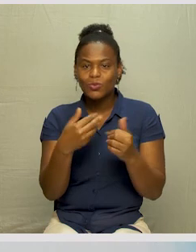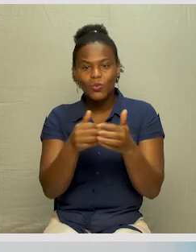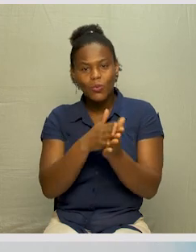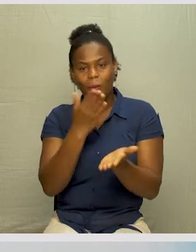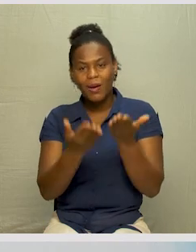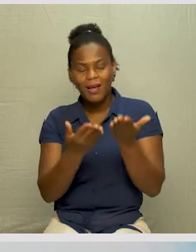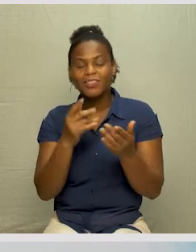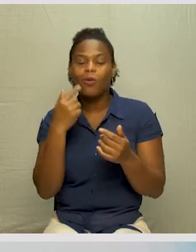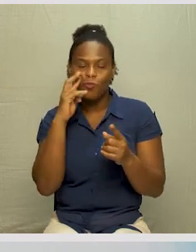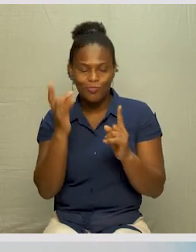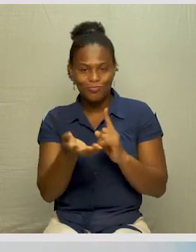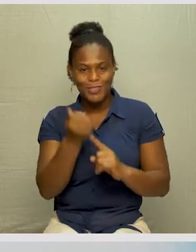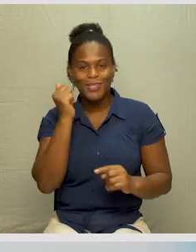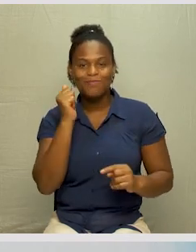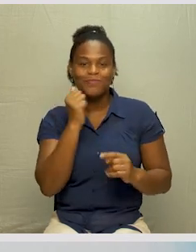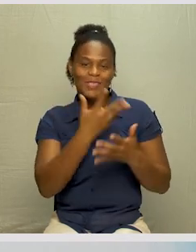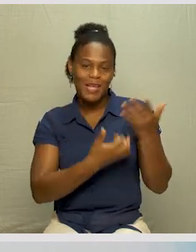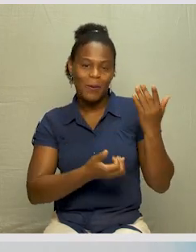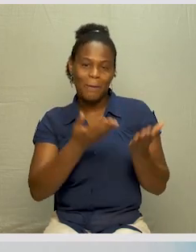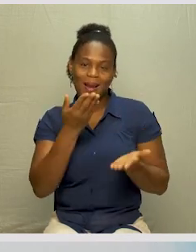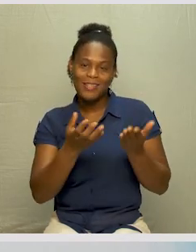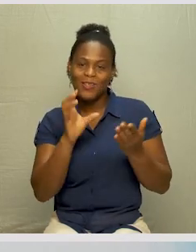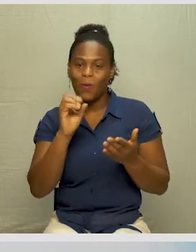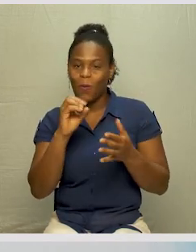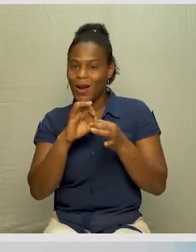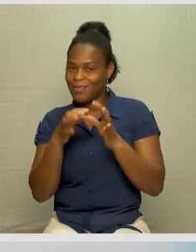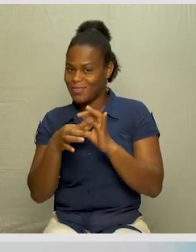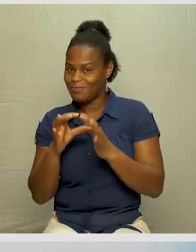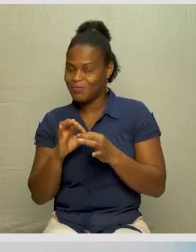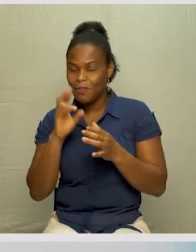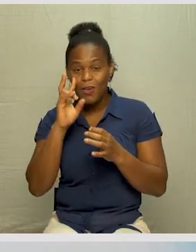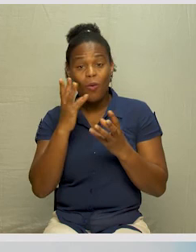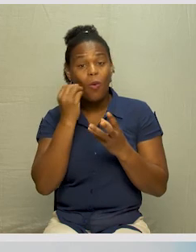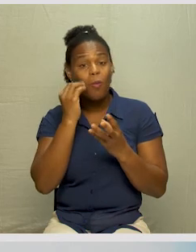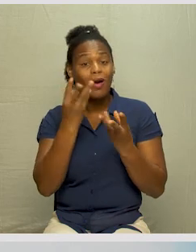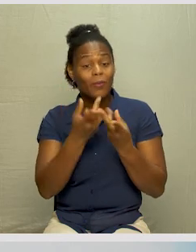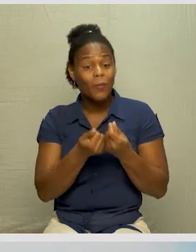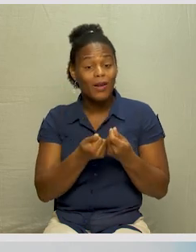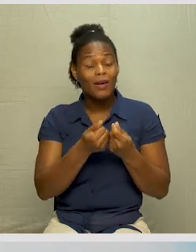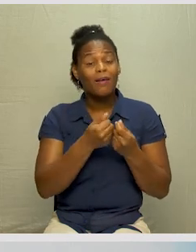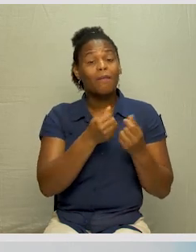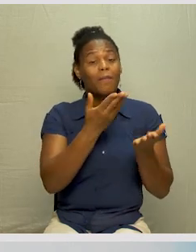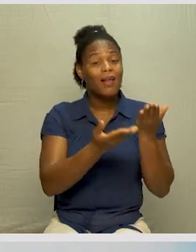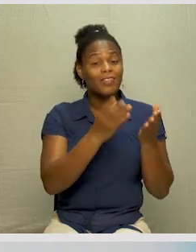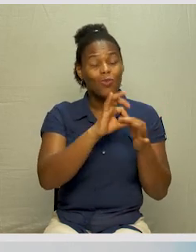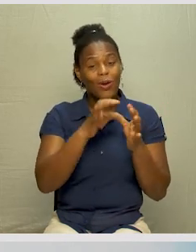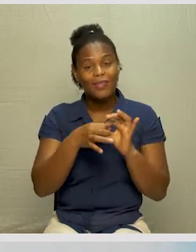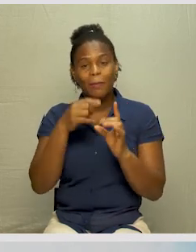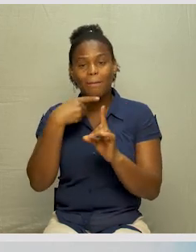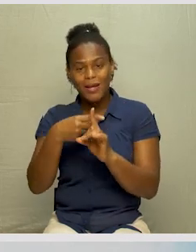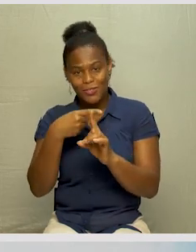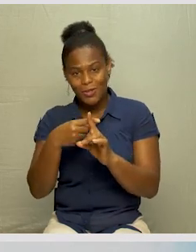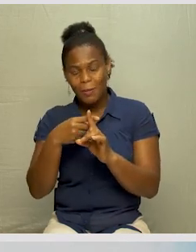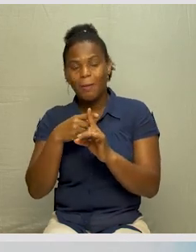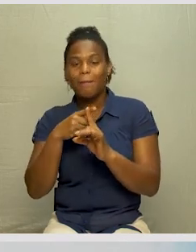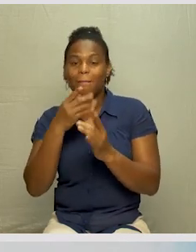o saldo da balança corrente. Vimos também como é que se calcula o saldo da balança corrente mais a balança de capital. E que este saldo